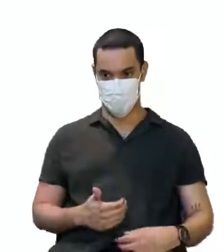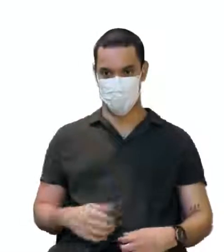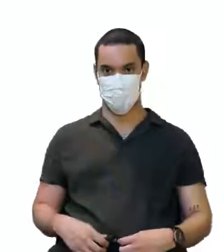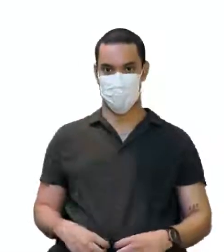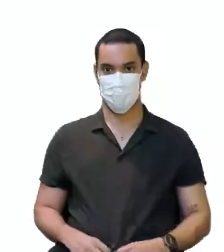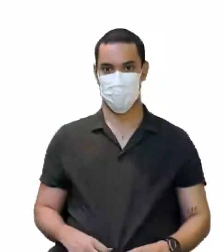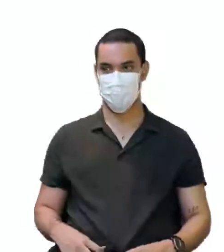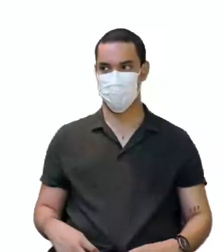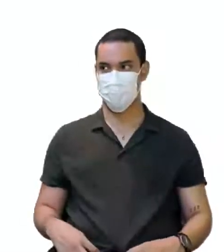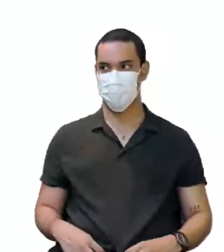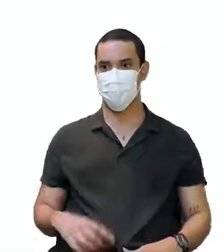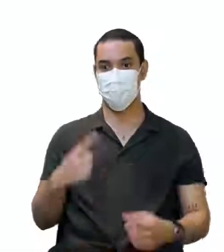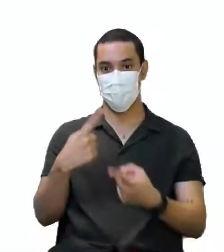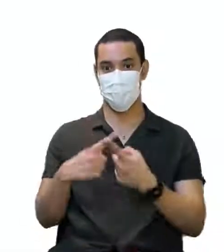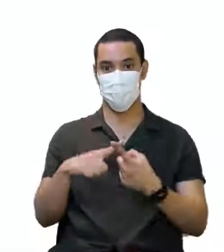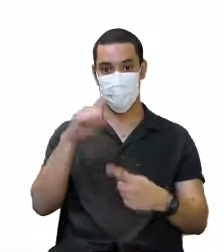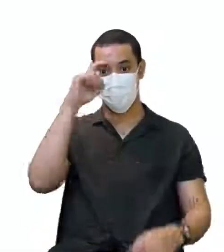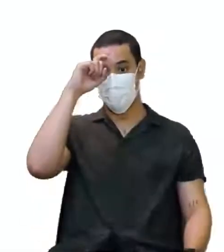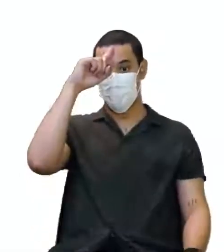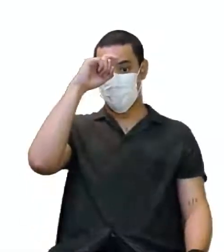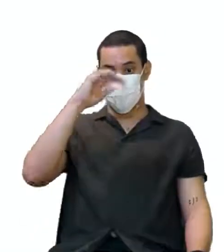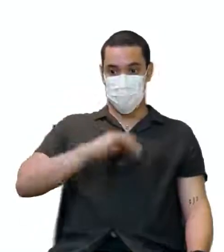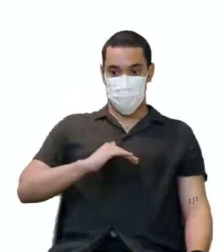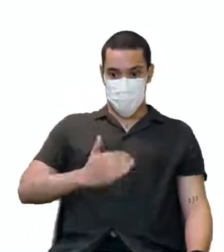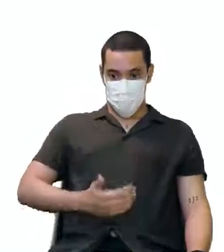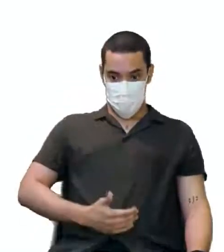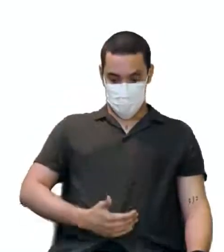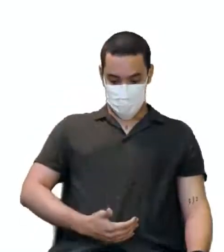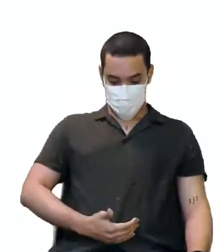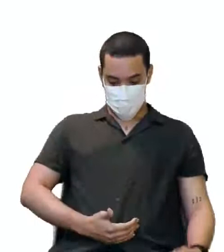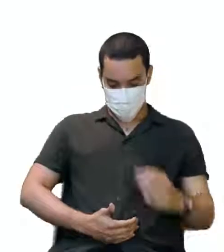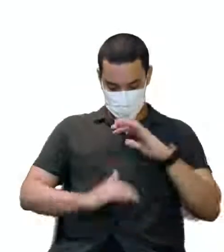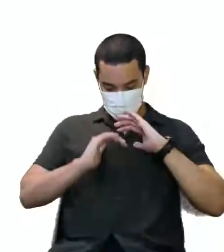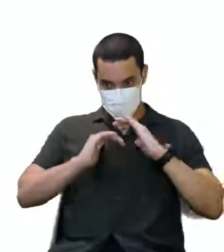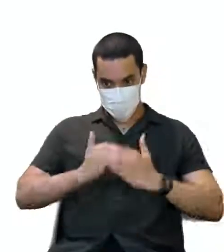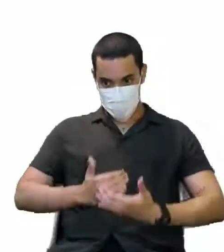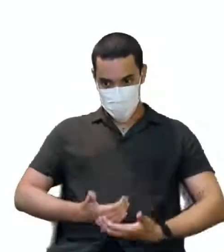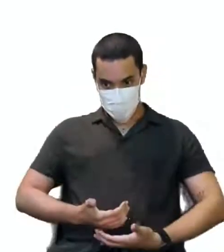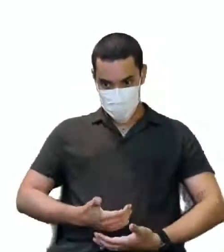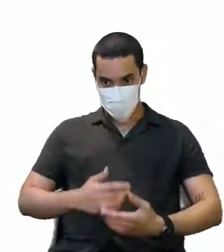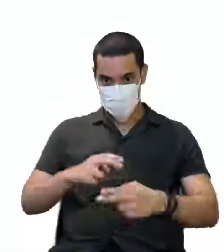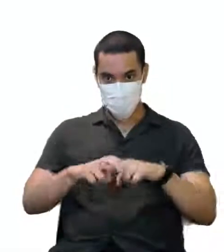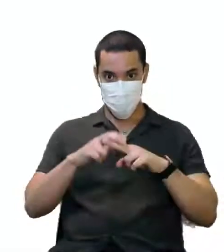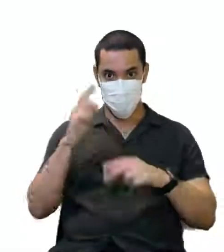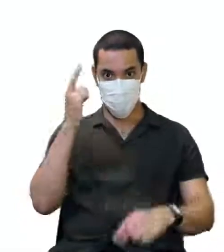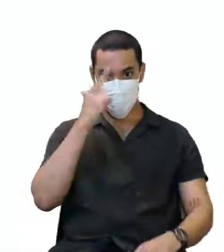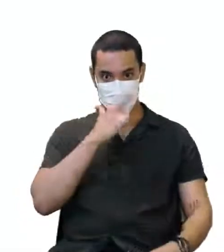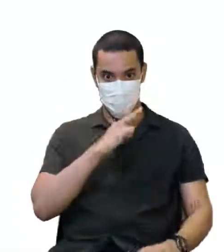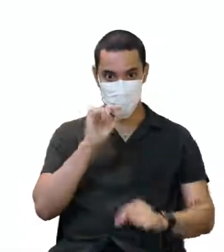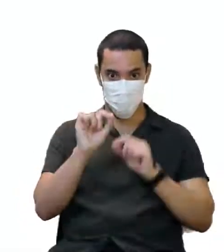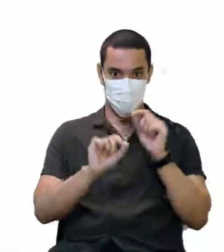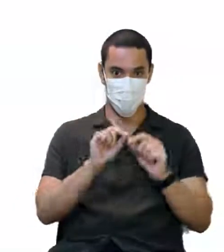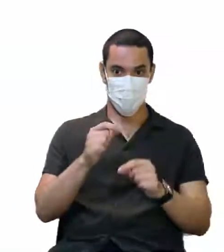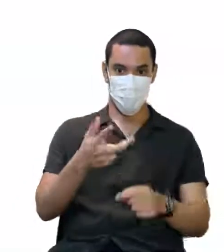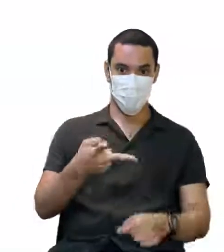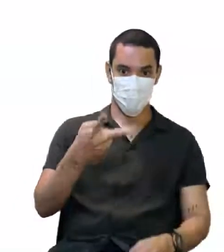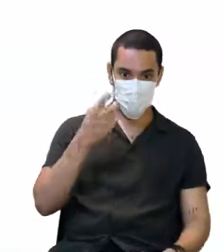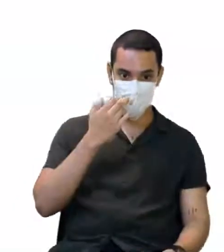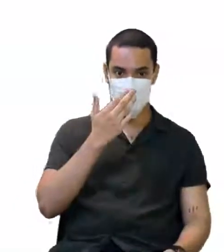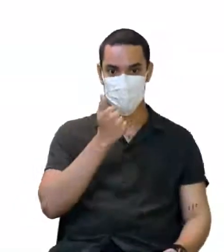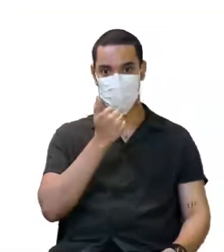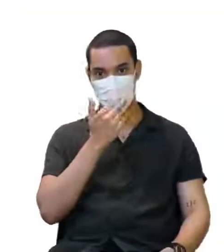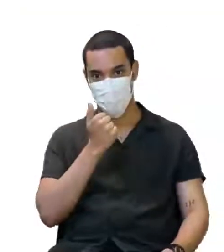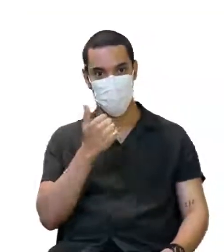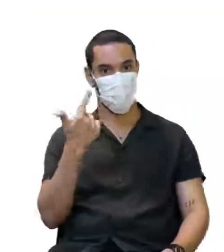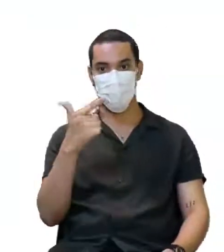porque era difícil o sistema de captura de alimento. Então, o que eles conseguiam capturar e comer, até porque ainda não